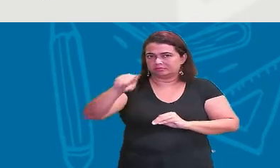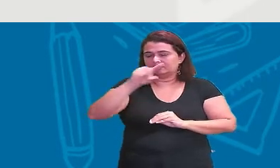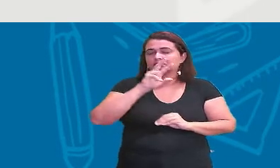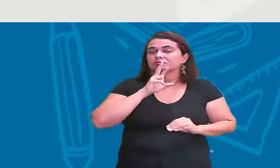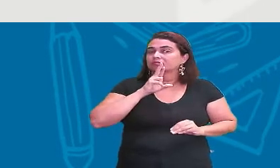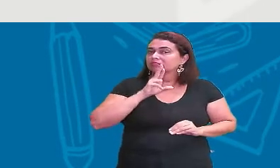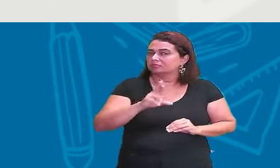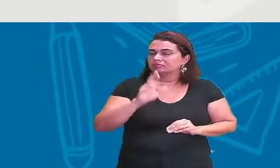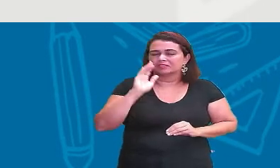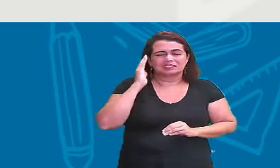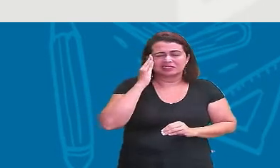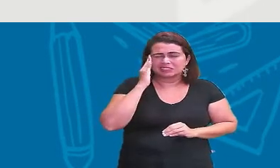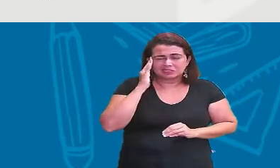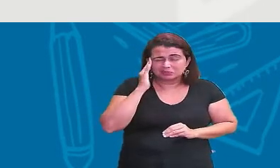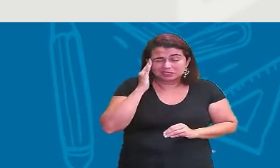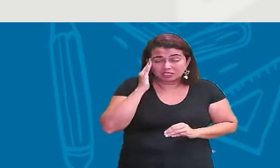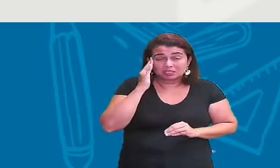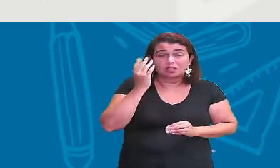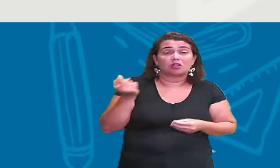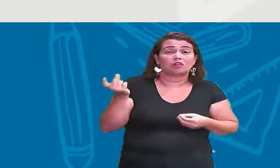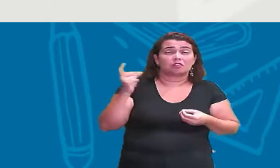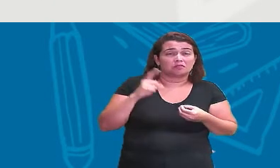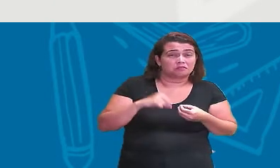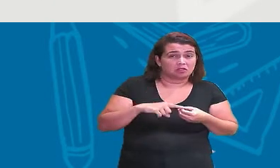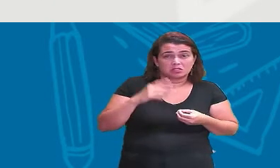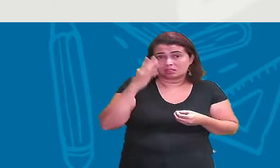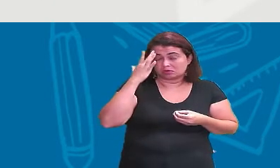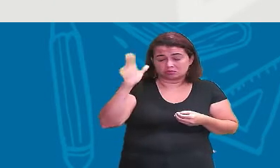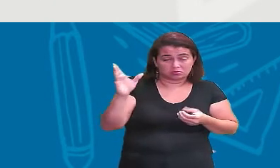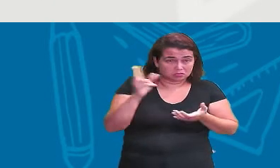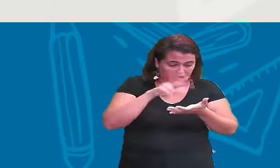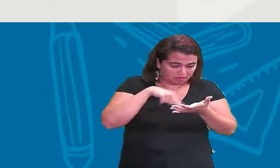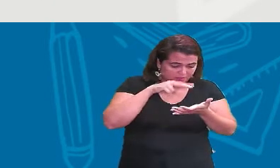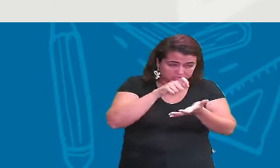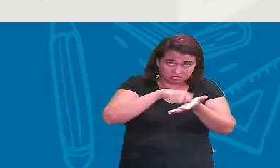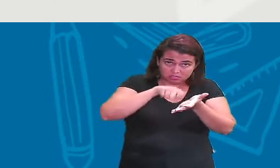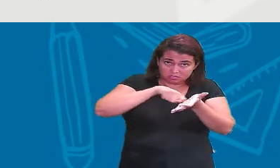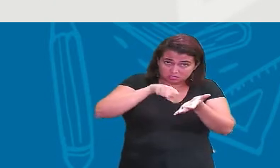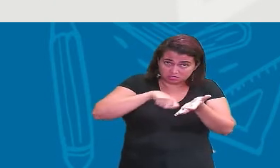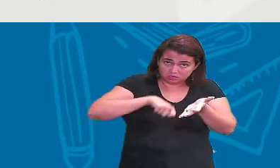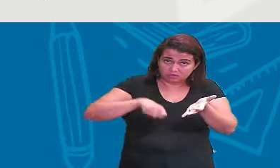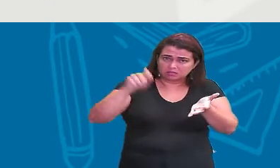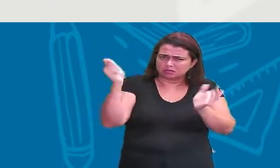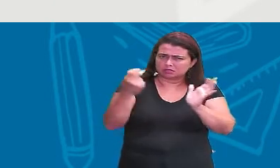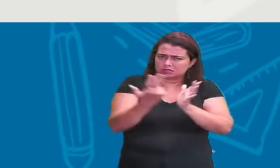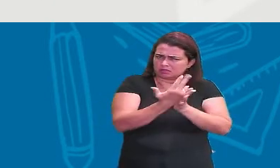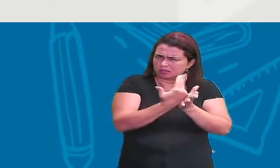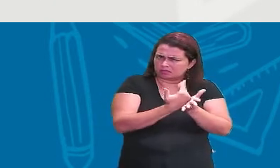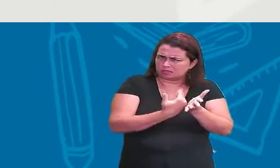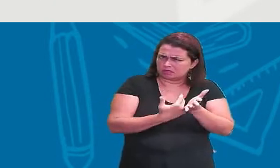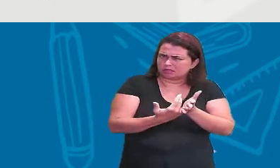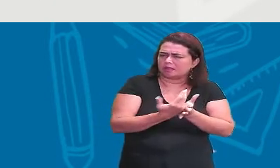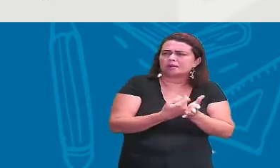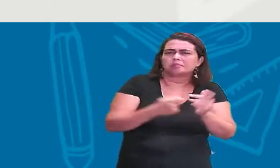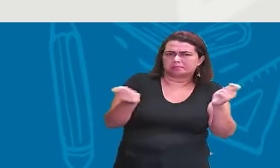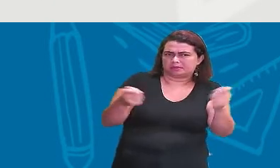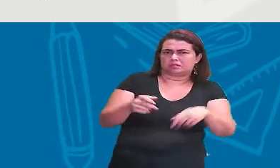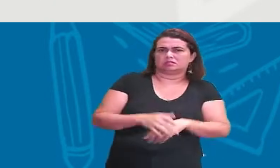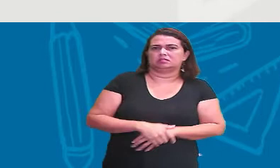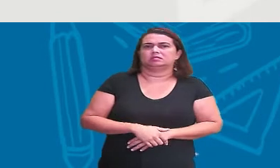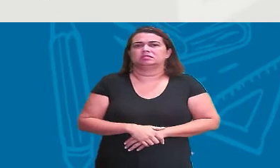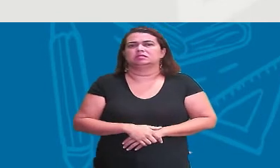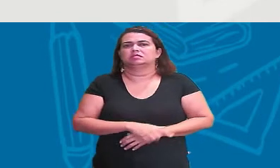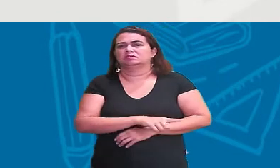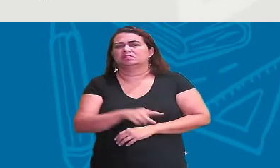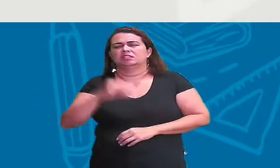direitinho. Se você não souber ainda a escrita, desenha, mas faça. Não deixe de fazer essa atividade.